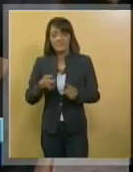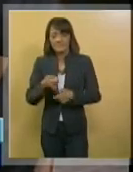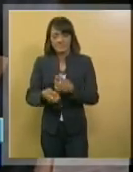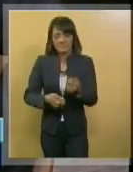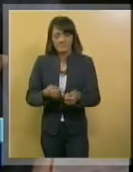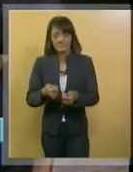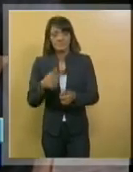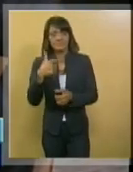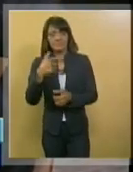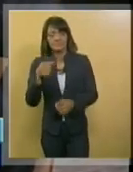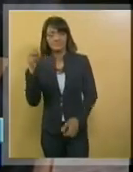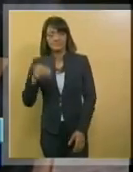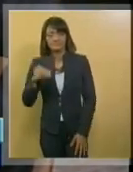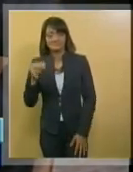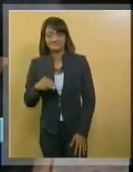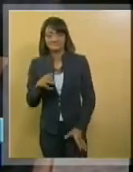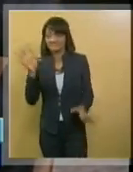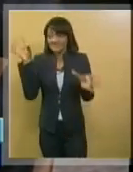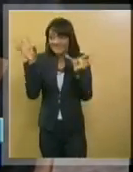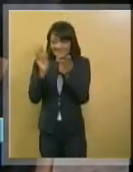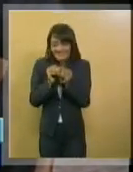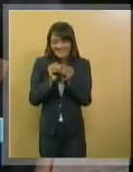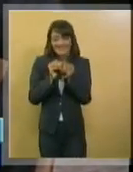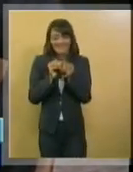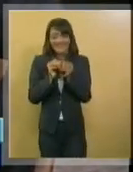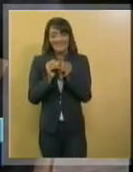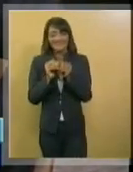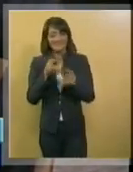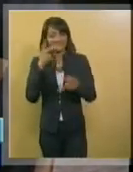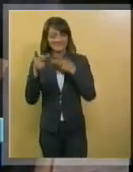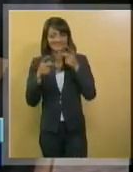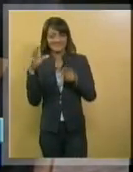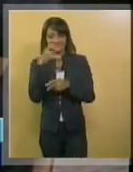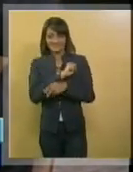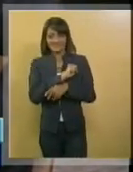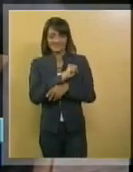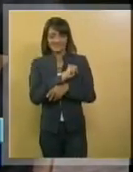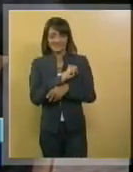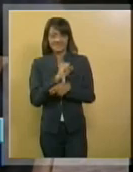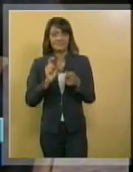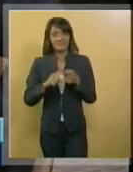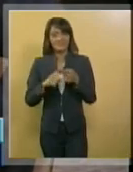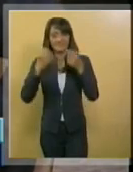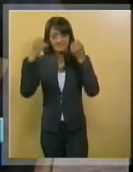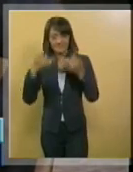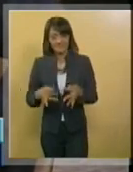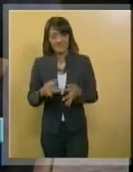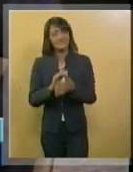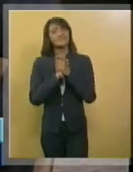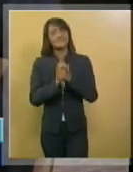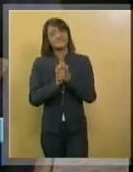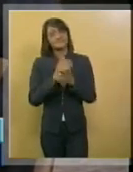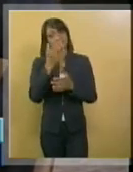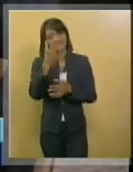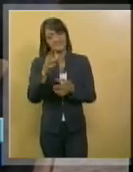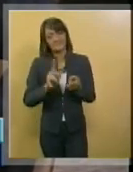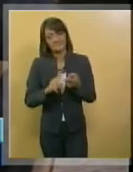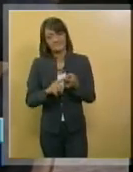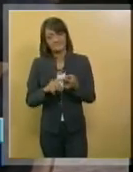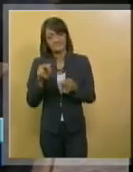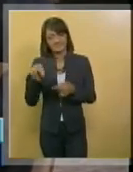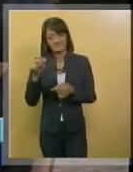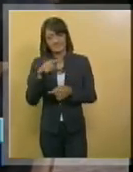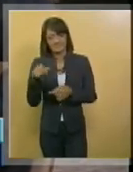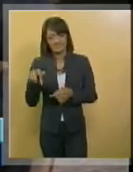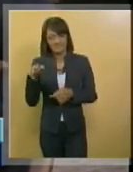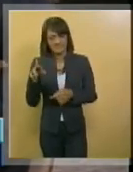minutos, você correu muito para resumir, mas para ter também essa oportunidade não desperdiçada. Então, parabenizo também, Nazaré, mais